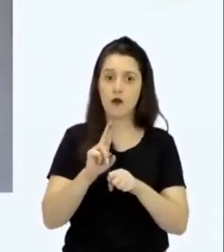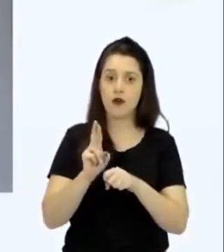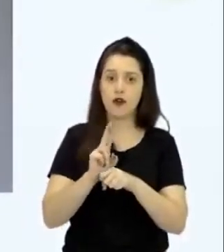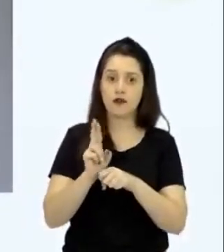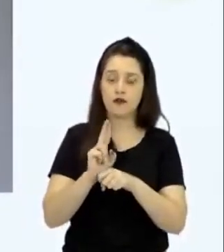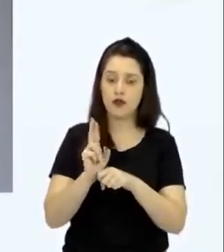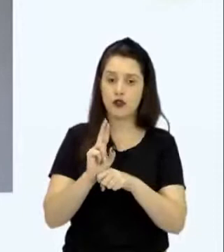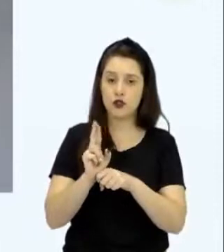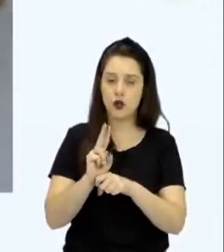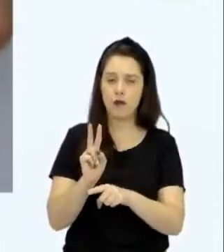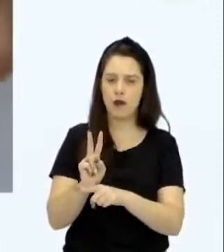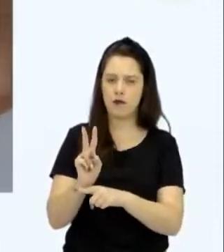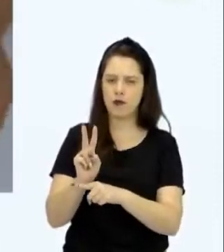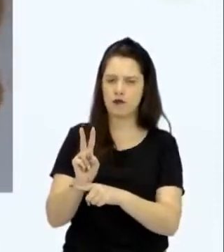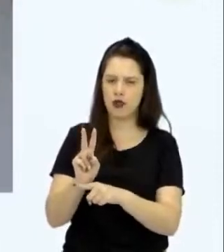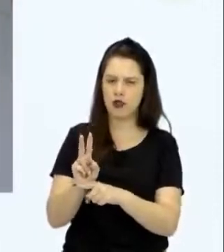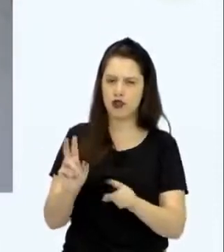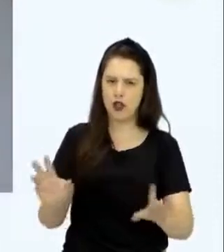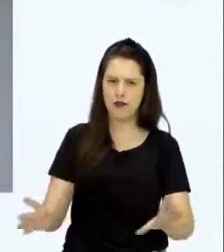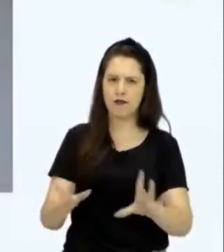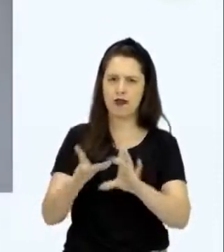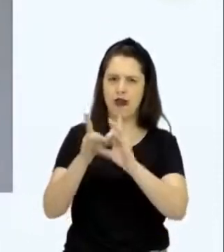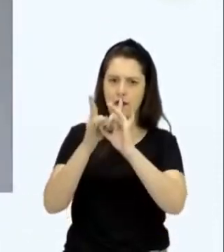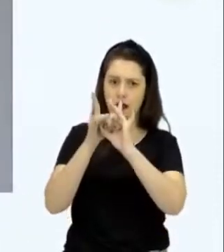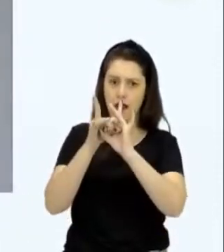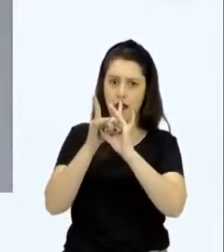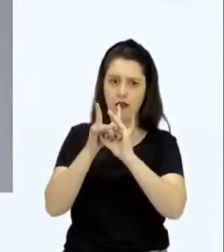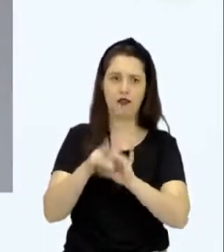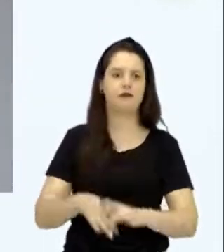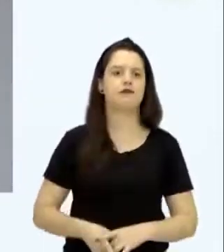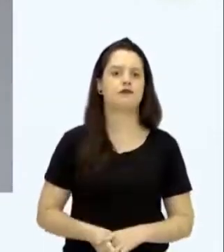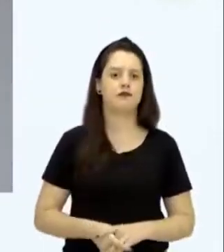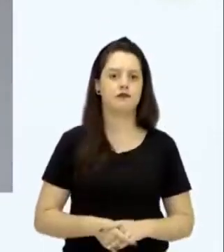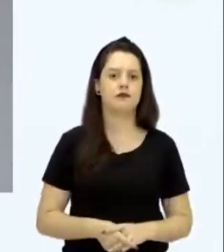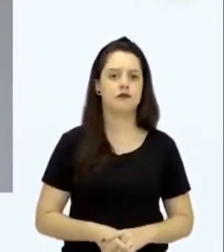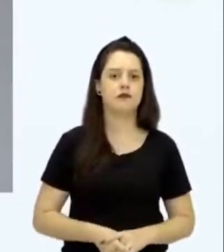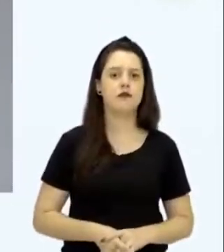eu conecto o resistor na perninha positiva do LED.